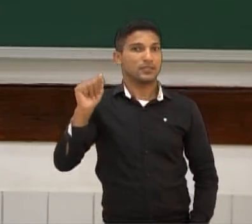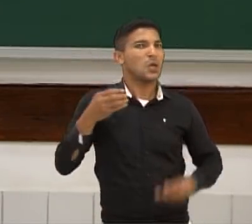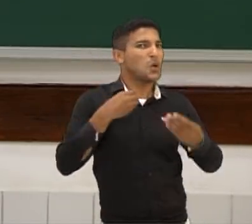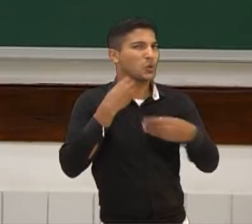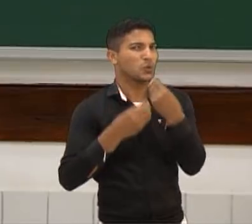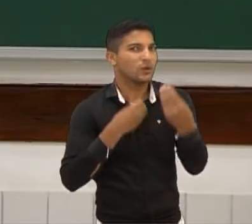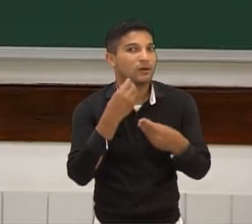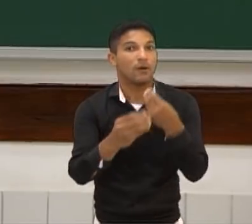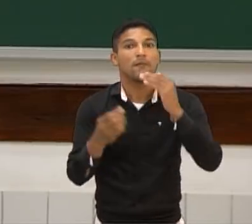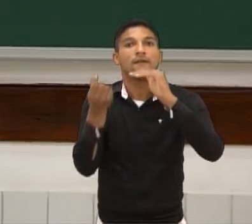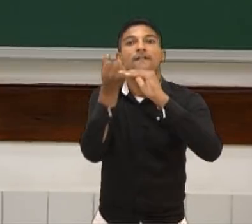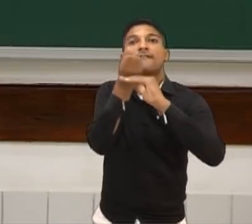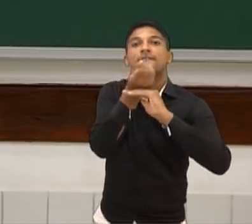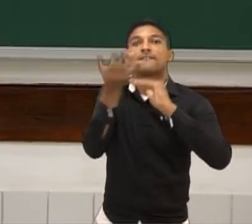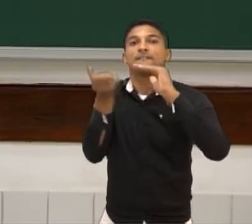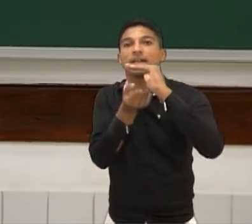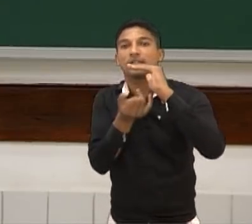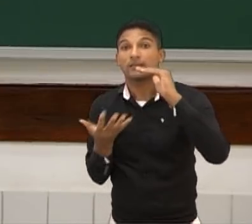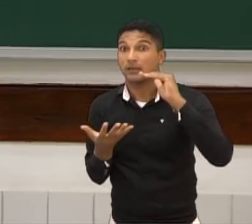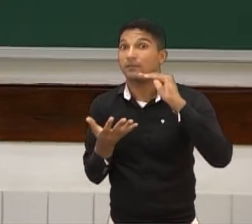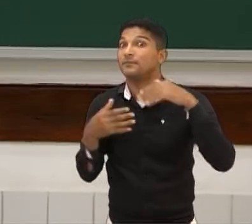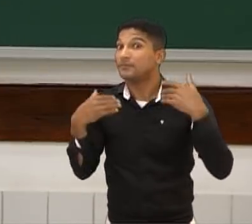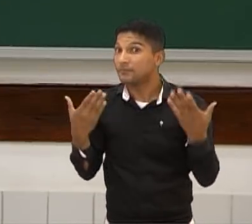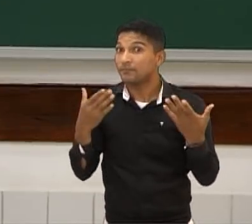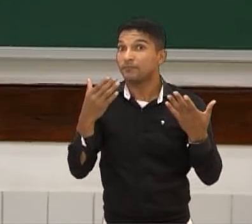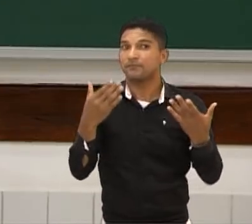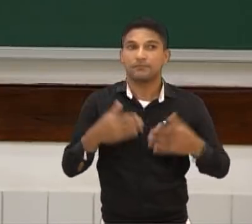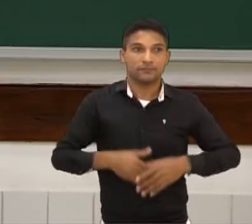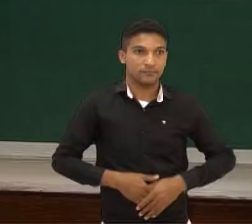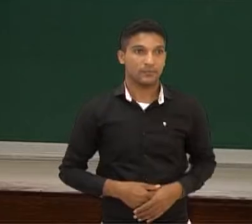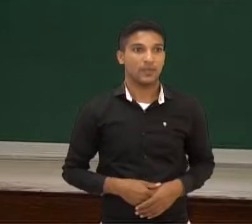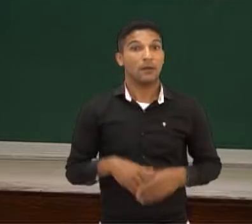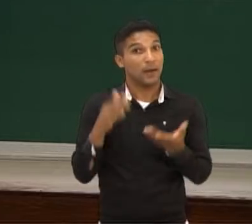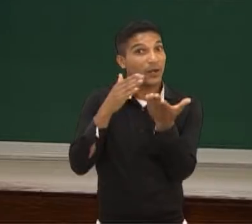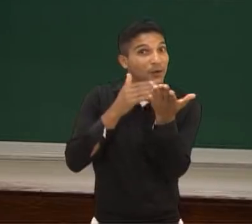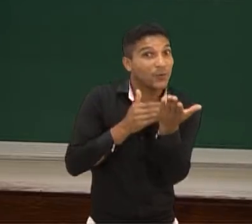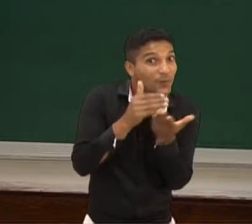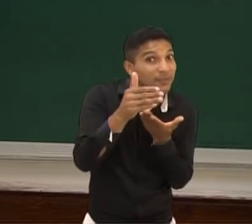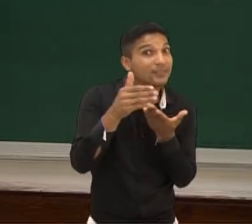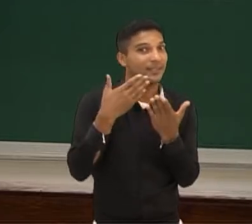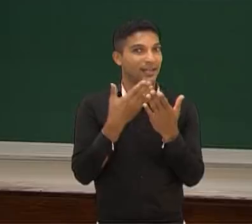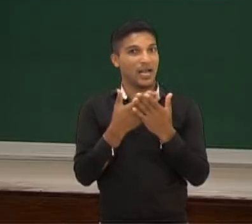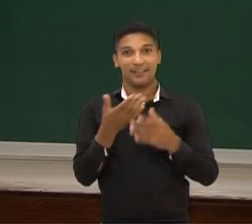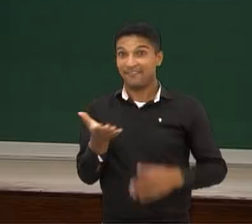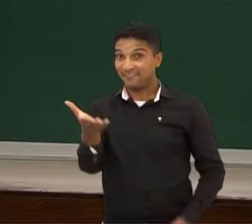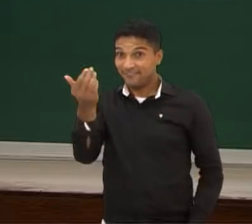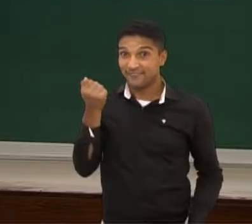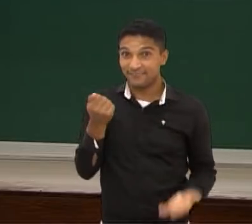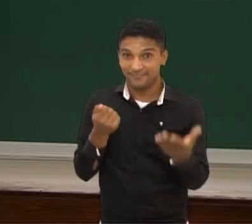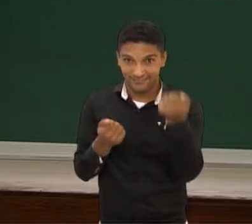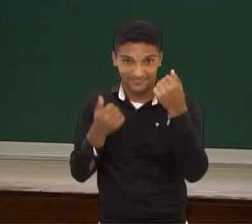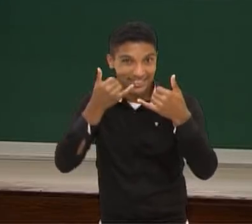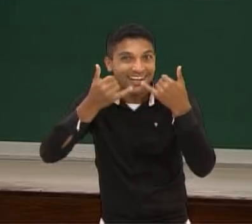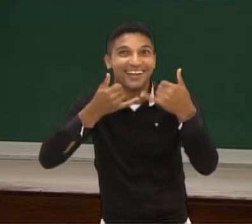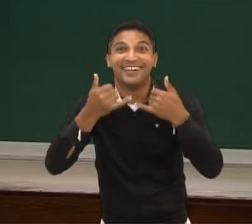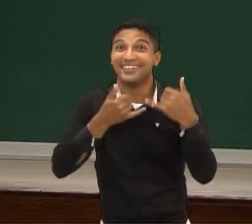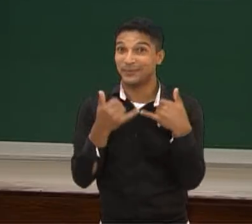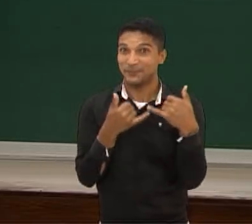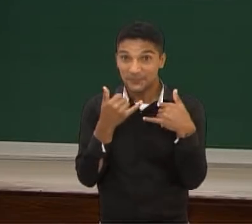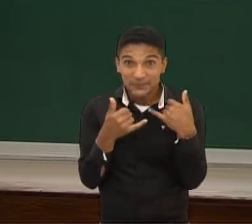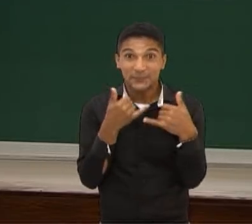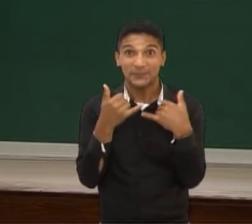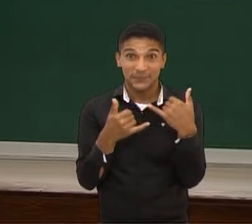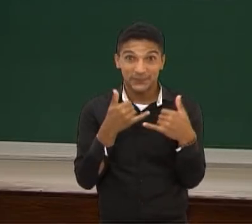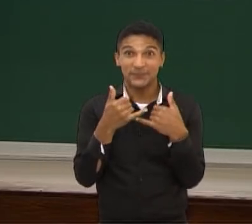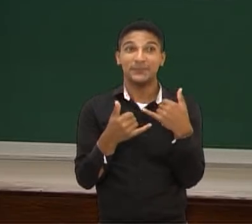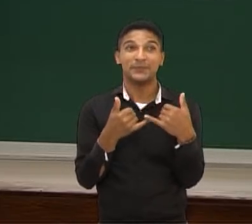suas representatividades, tudo bem? E para começar, hoje vamos começar jogando, olha que legal! E o jogo de hoje vai